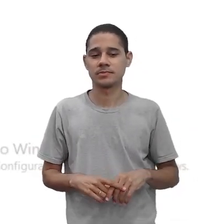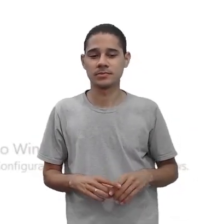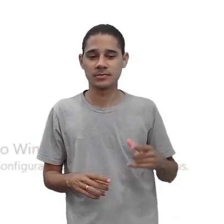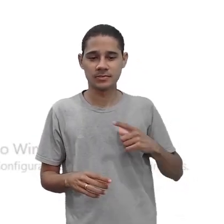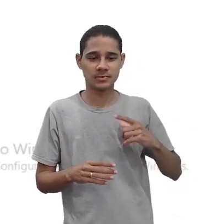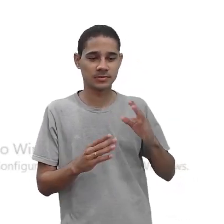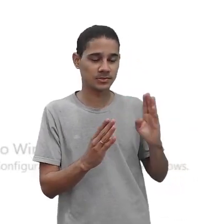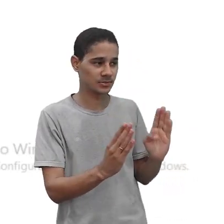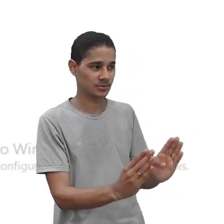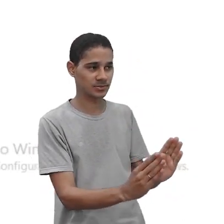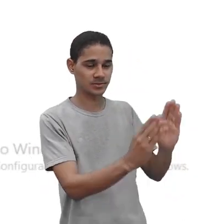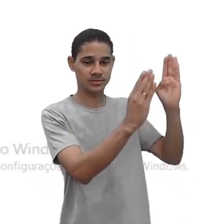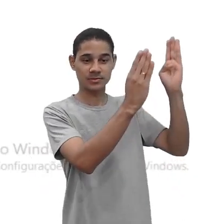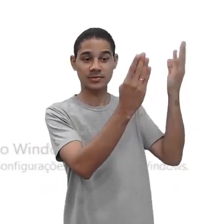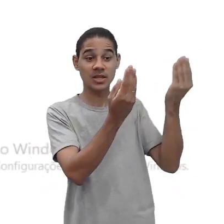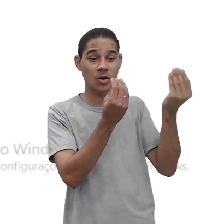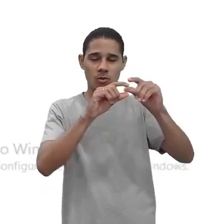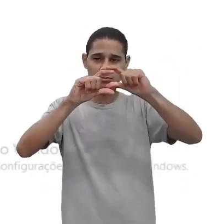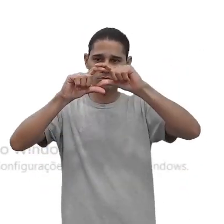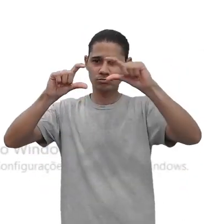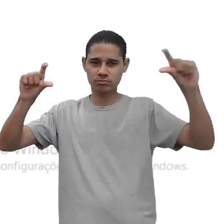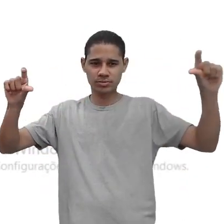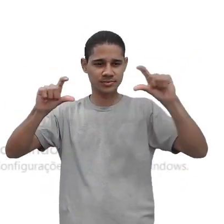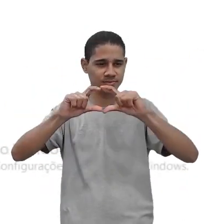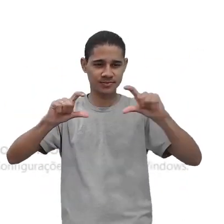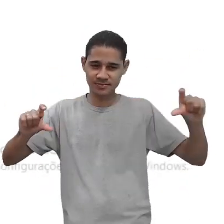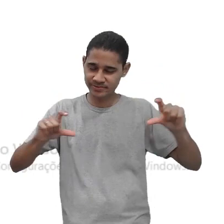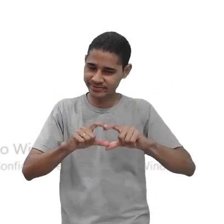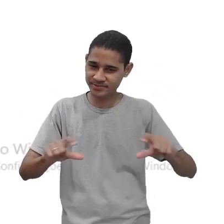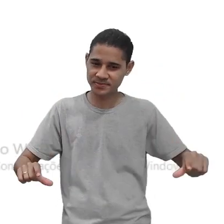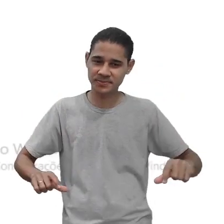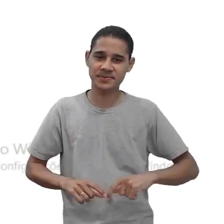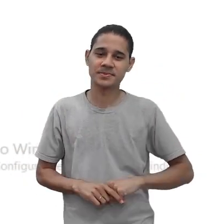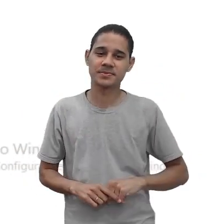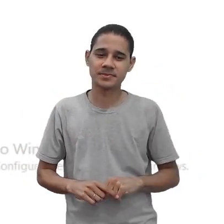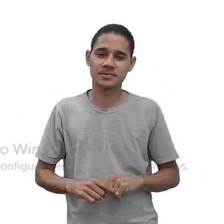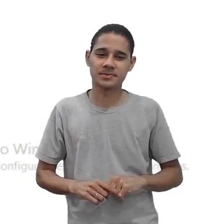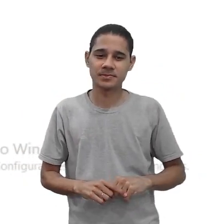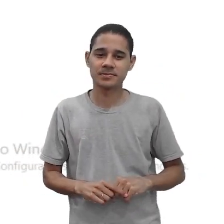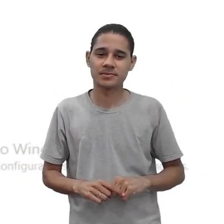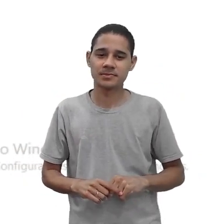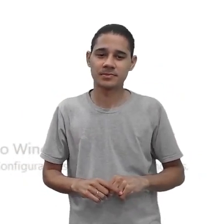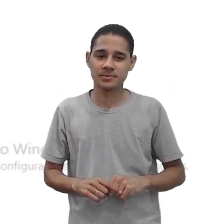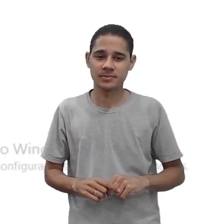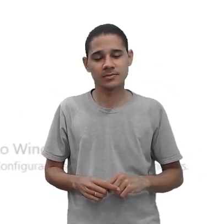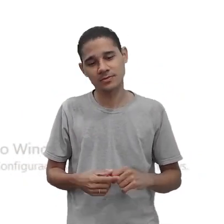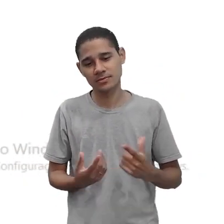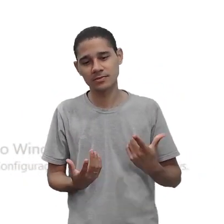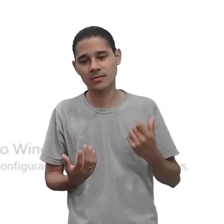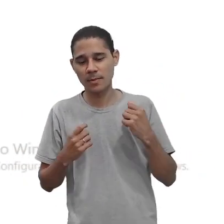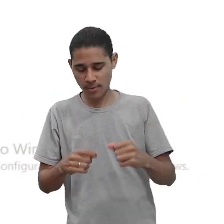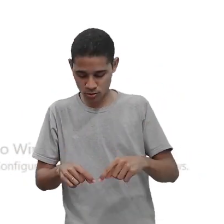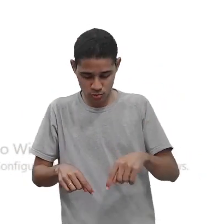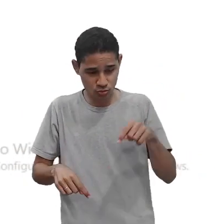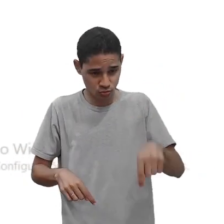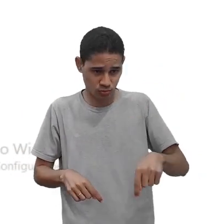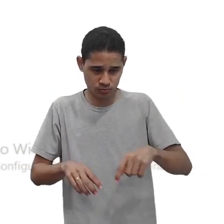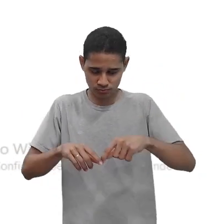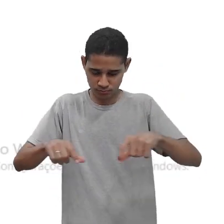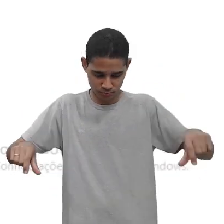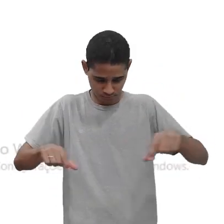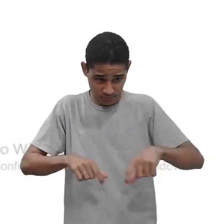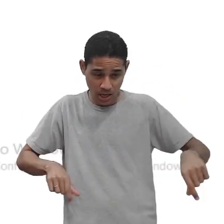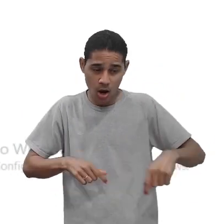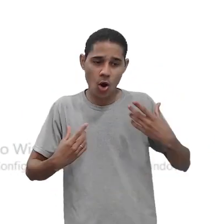gente tem a paginação horizontal, né? Onde a gente tem aí tanto colocando isso em piso como em parede,